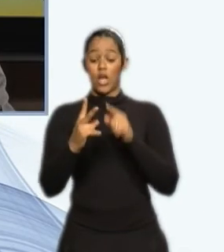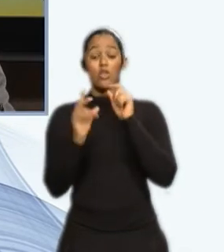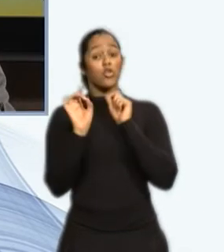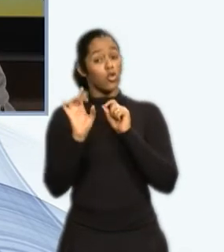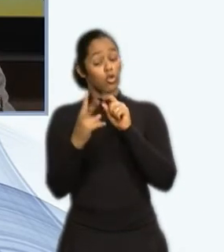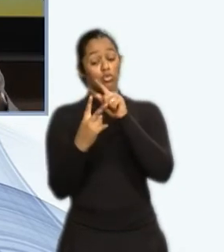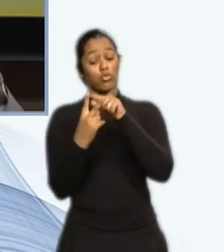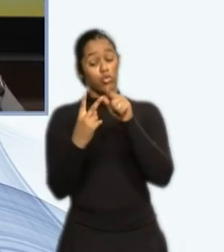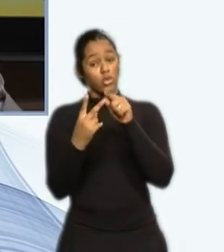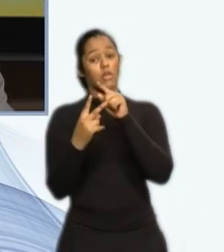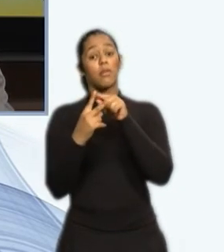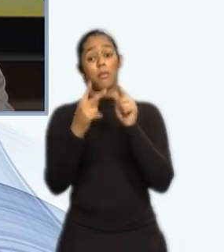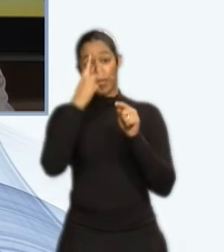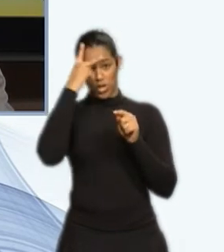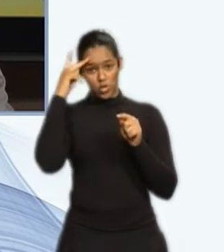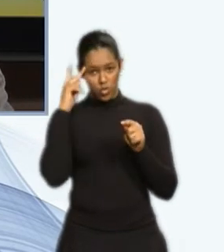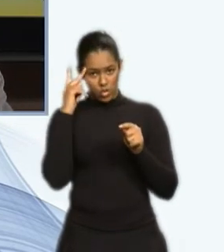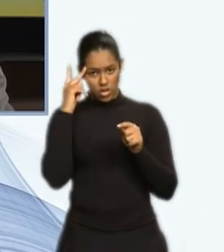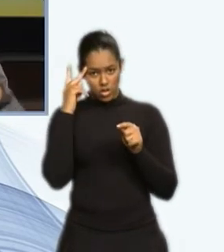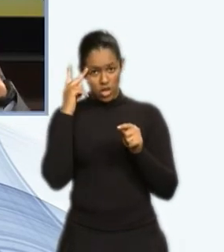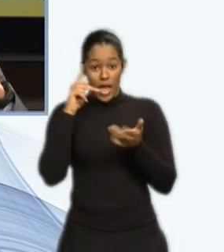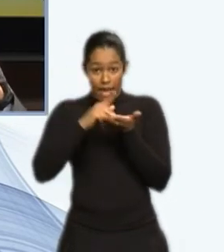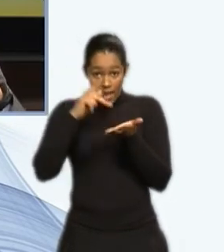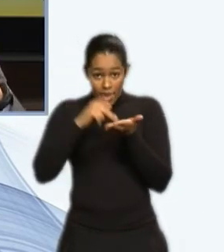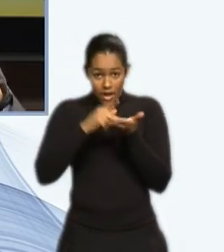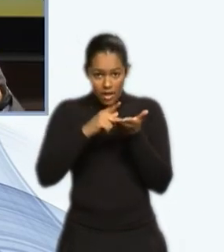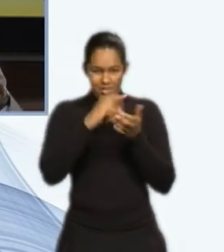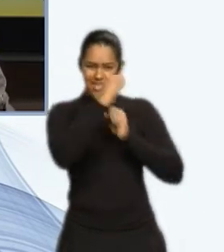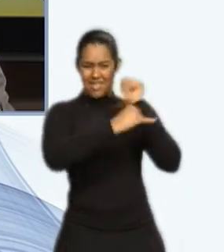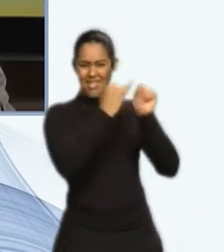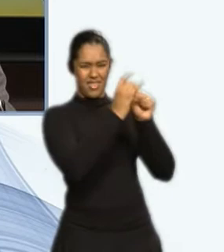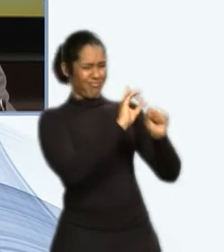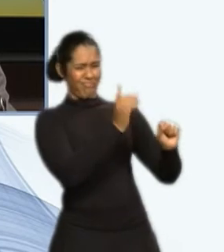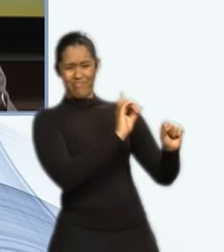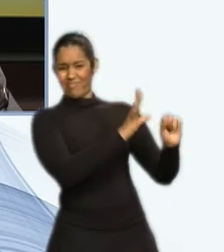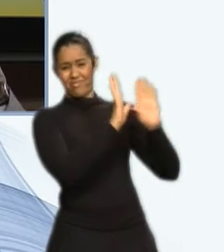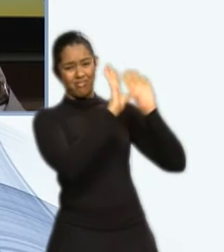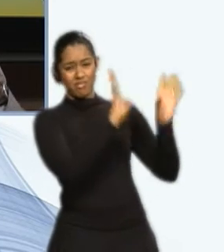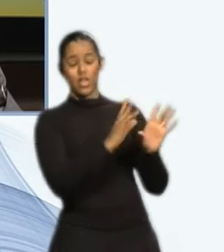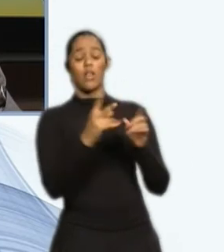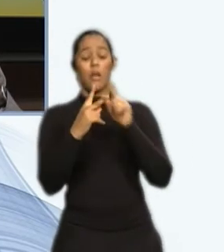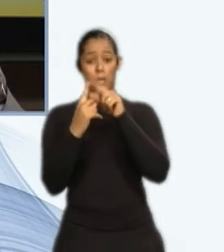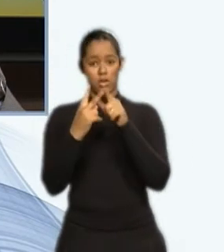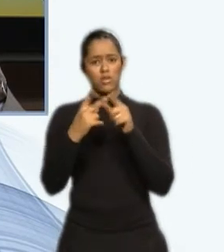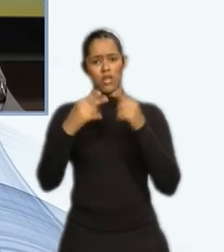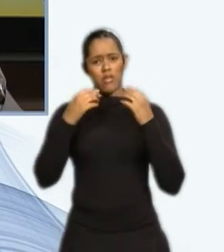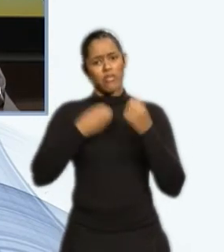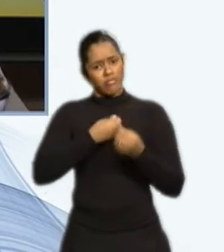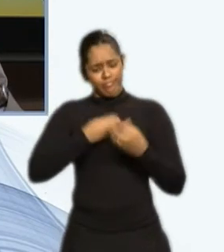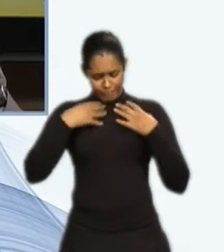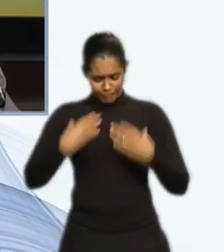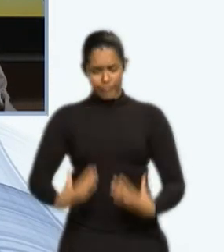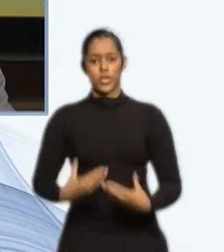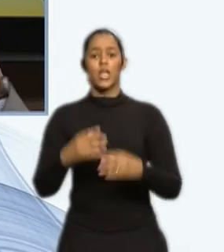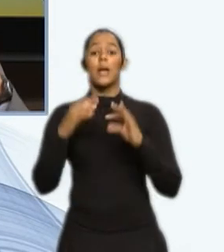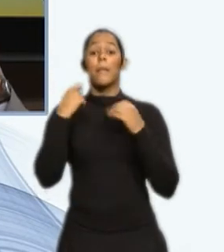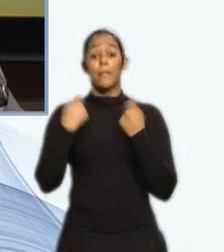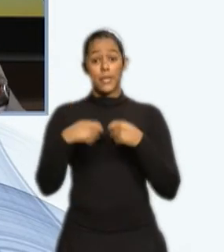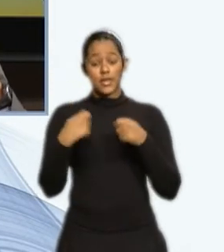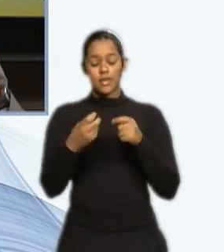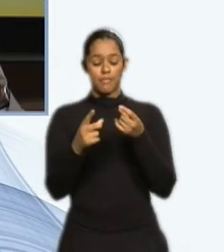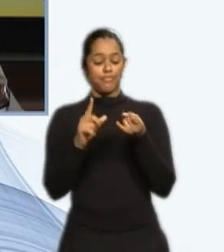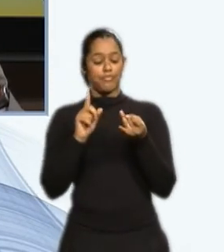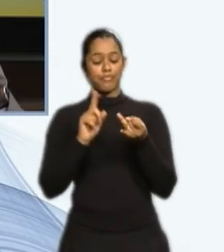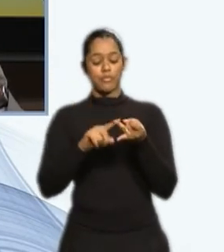pessoas reais, não virtuais. Em terceiro lugar, essas 2 pessoas têm que ser de